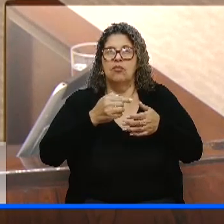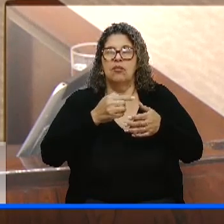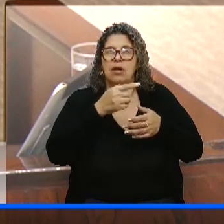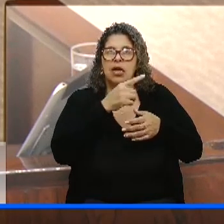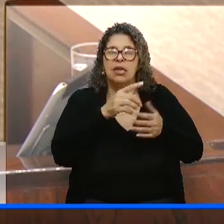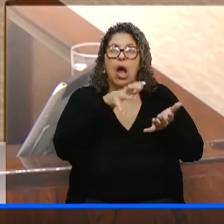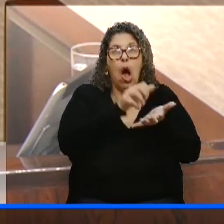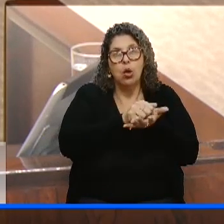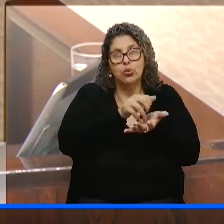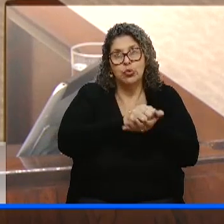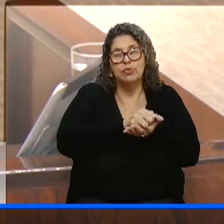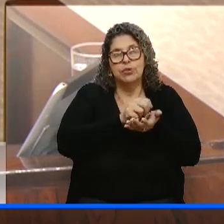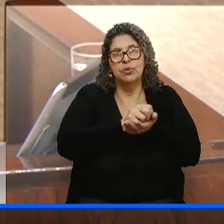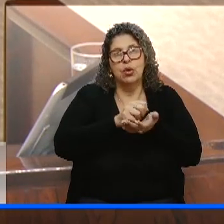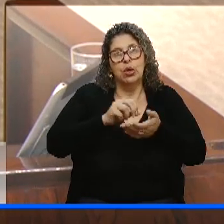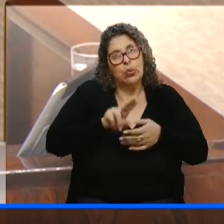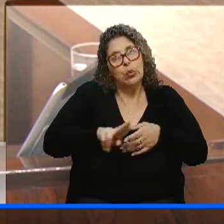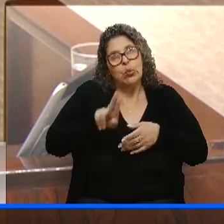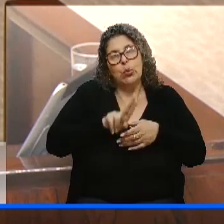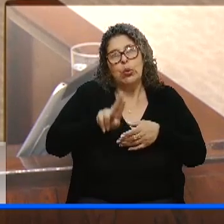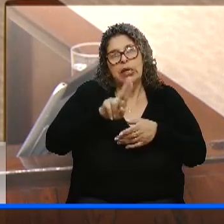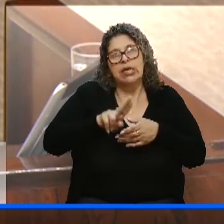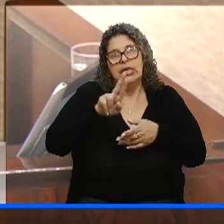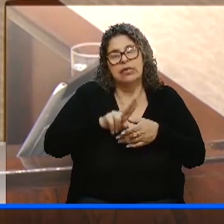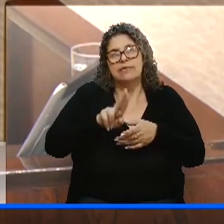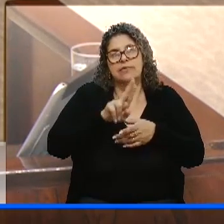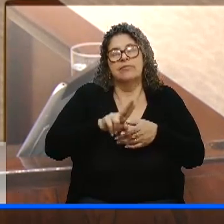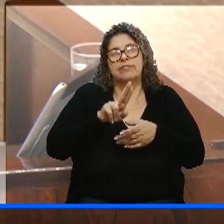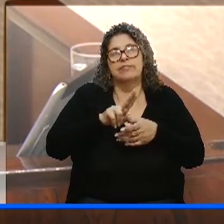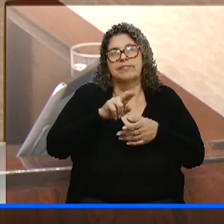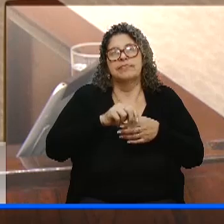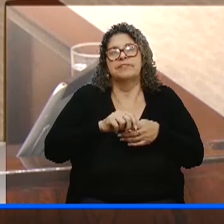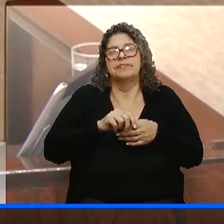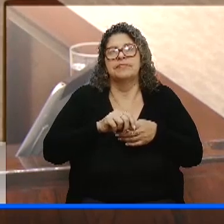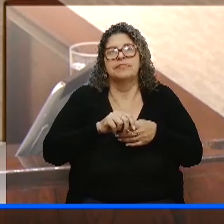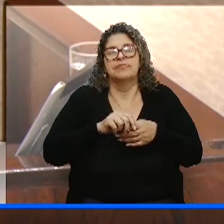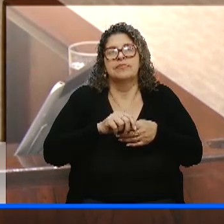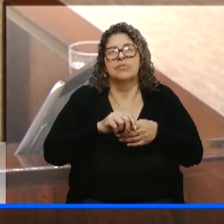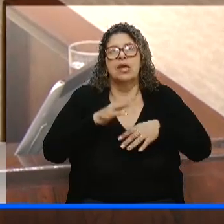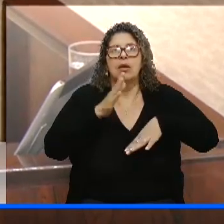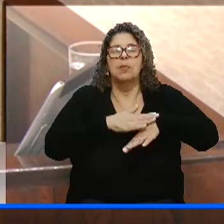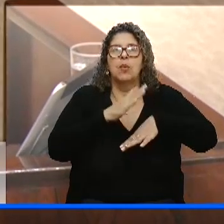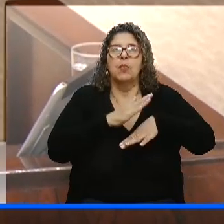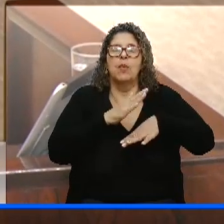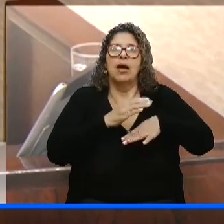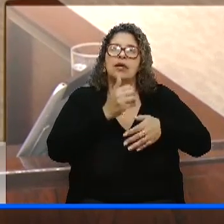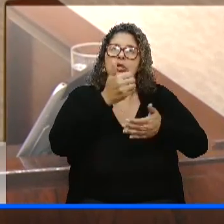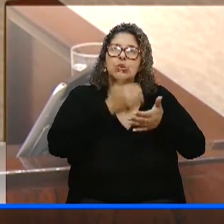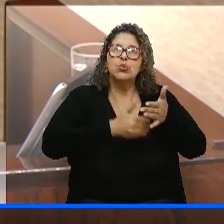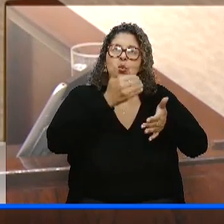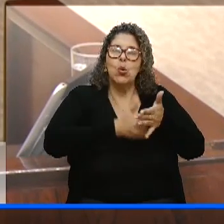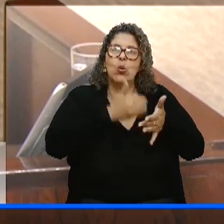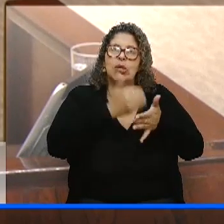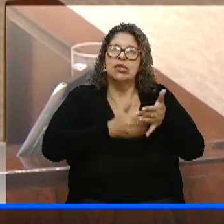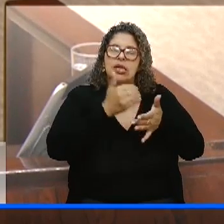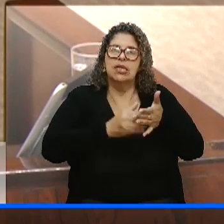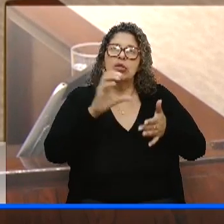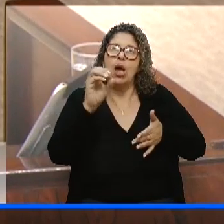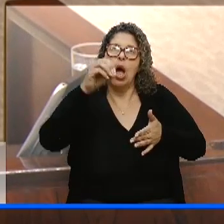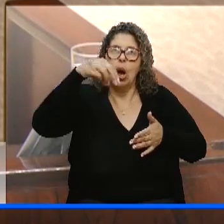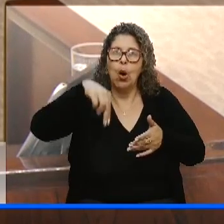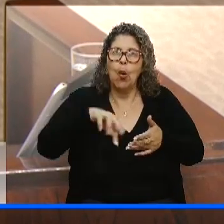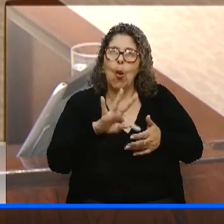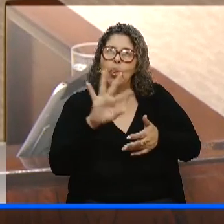consumidor e que pode consumir essa energia em outro momento abatendo a sua conta de energia elétrica